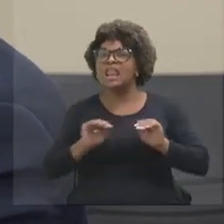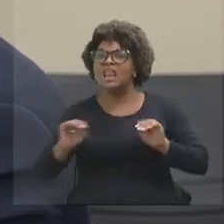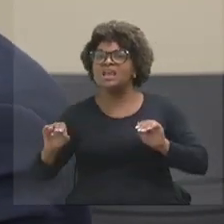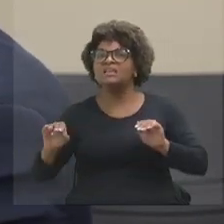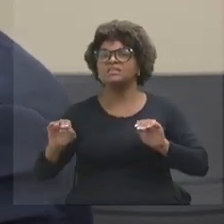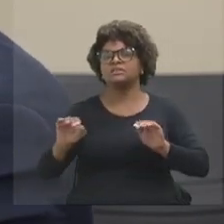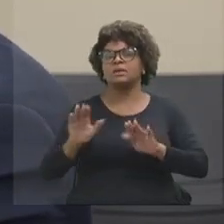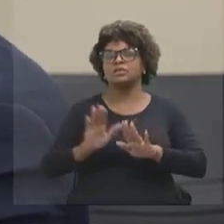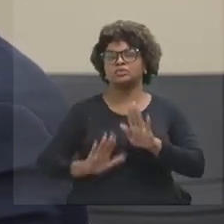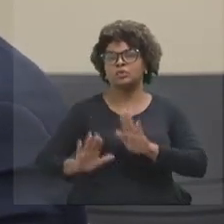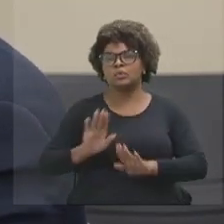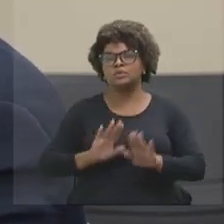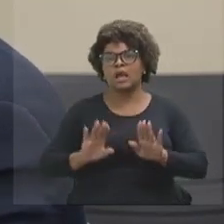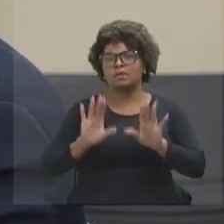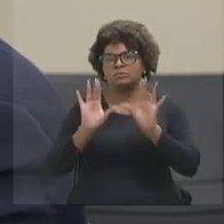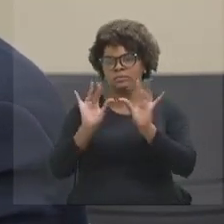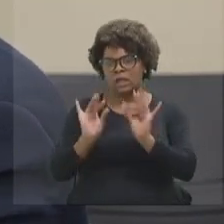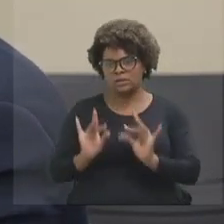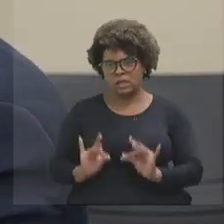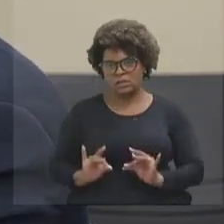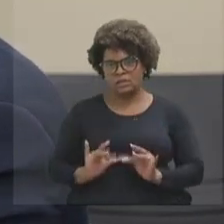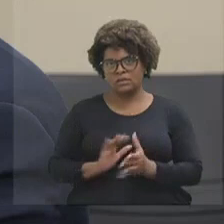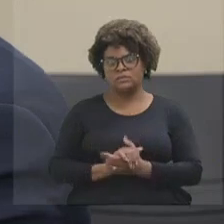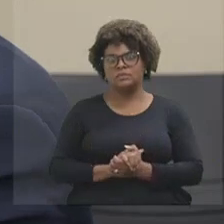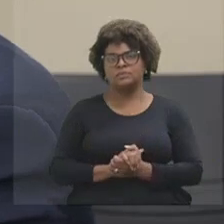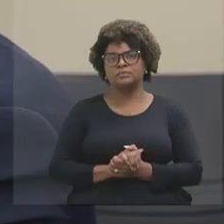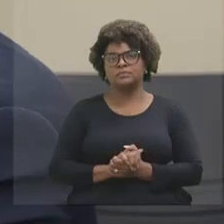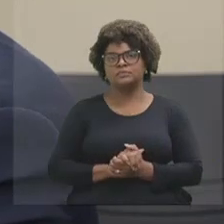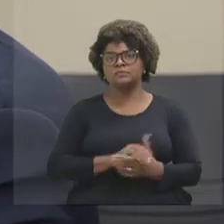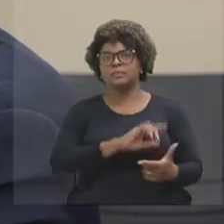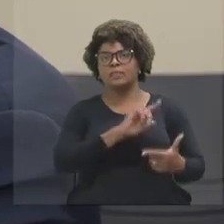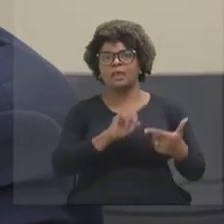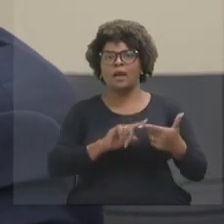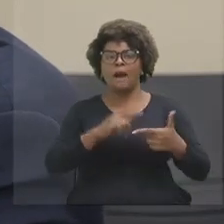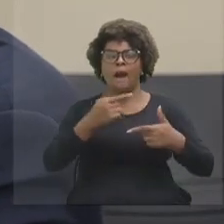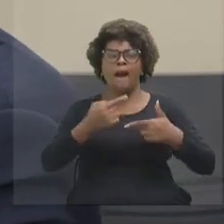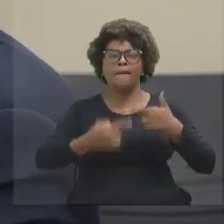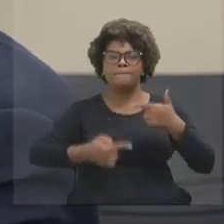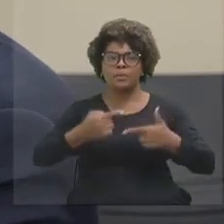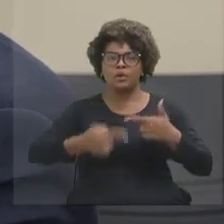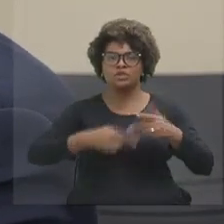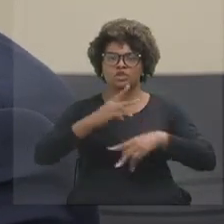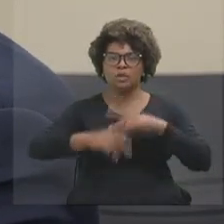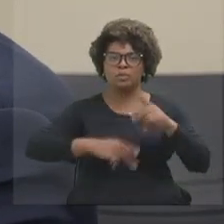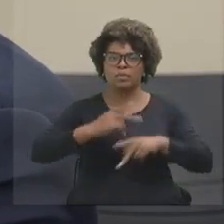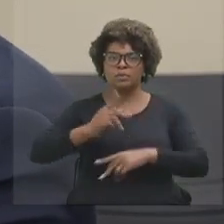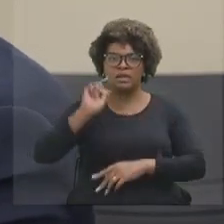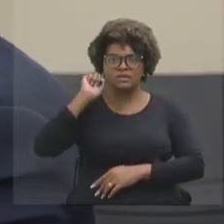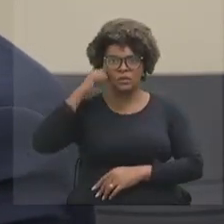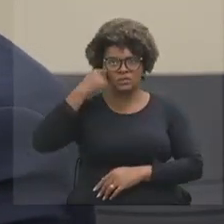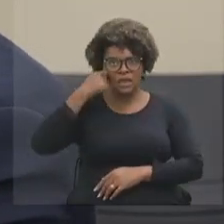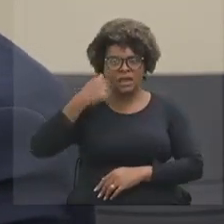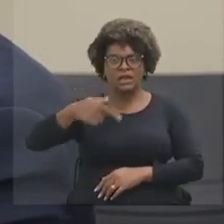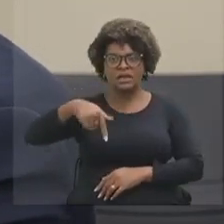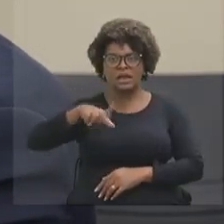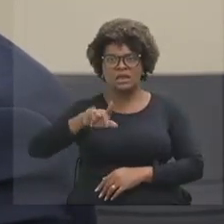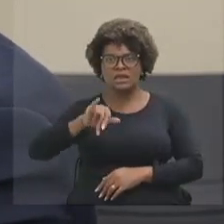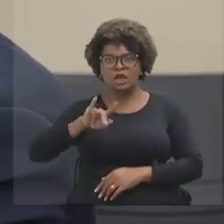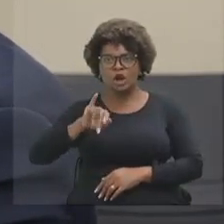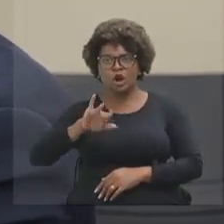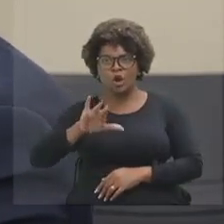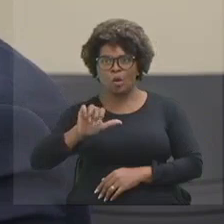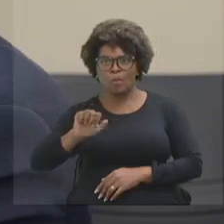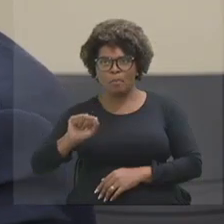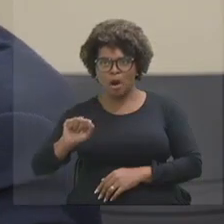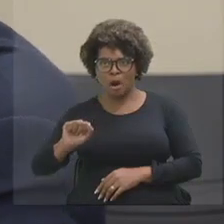bem detalhada a sobre a política de população negra e quilombola de saúde integral é o primeiro passo primeiro do reconhecimento